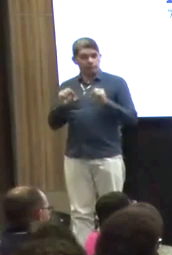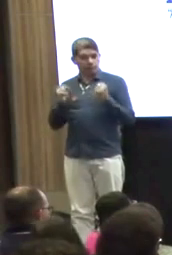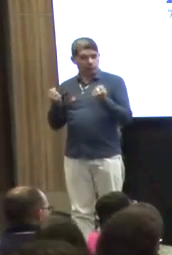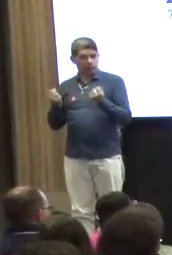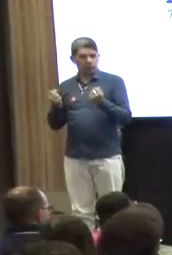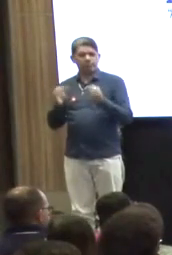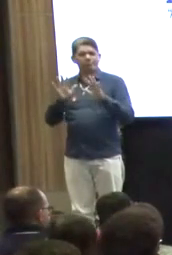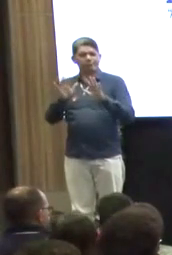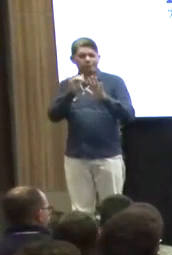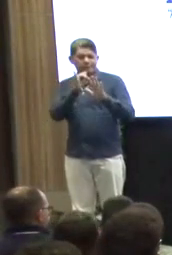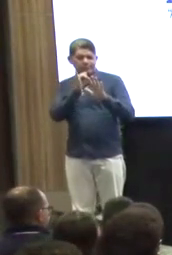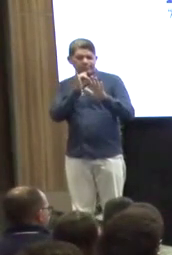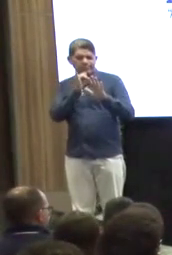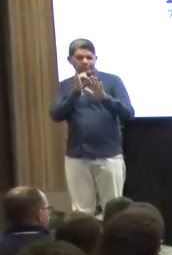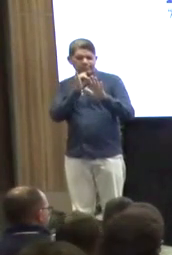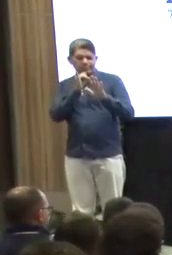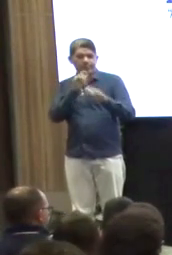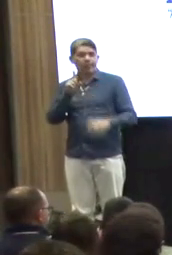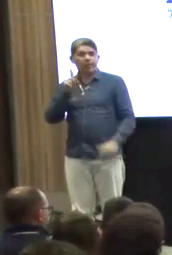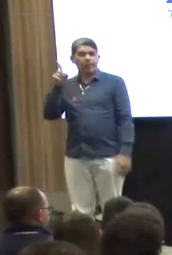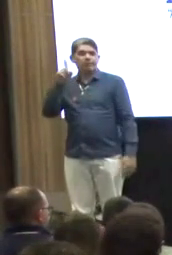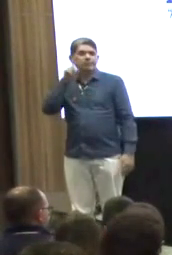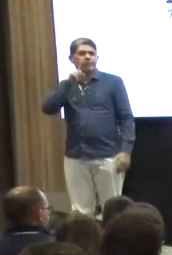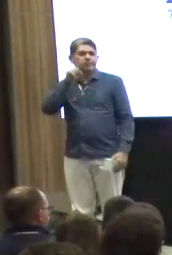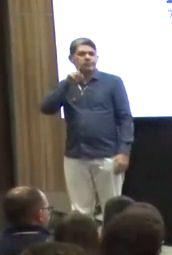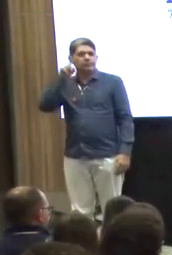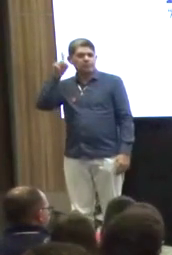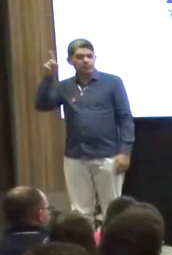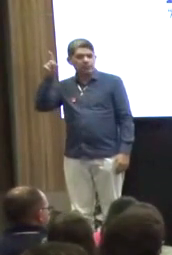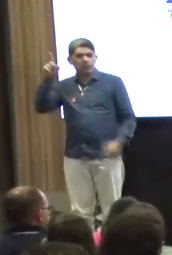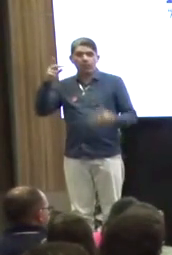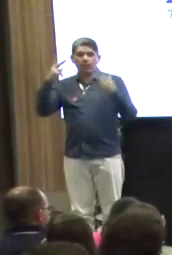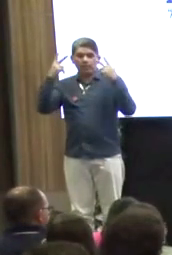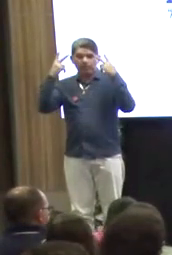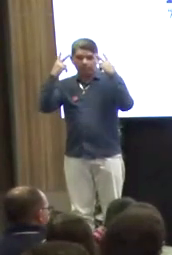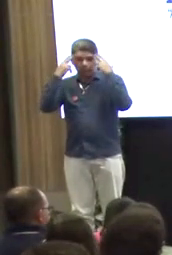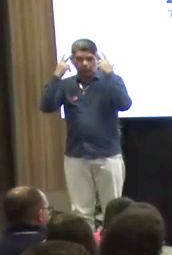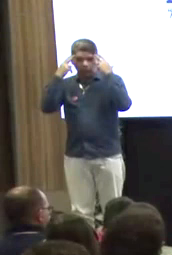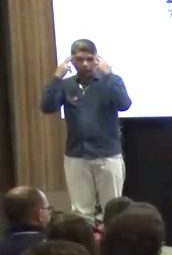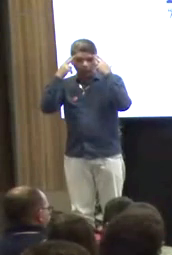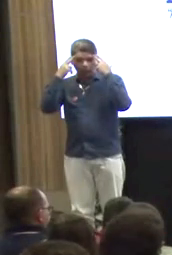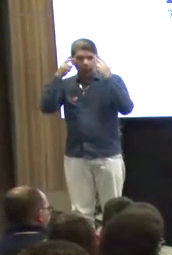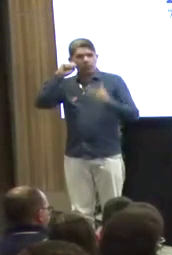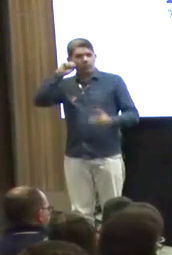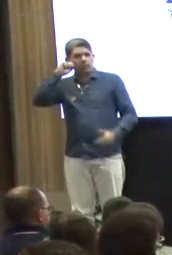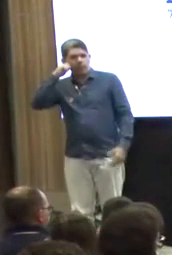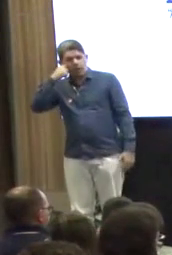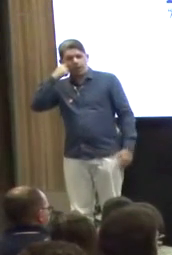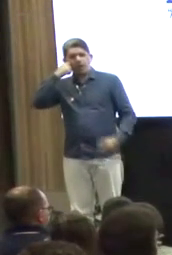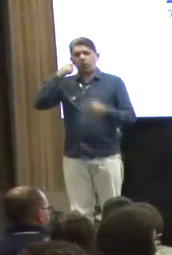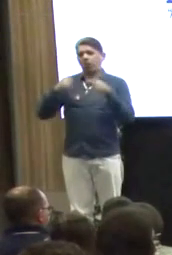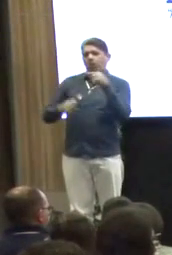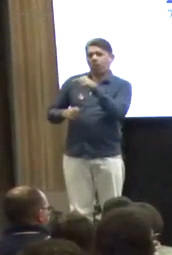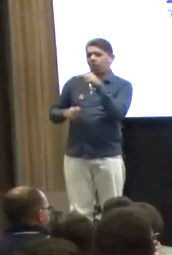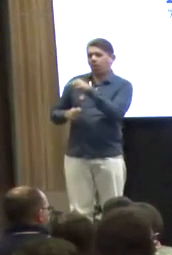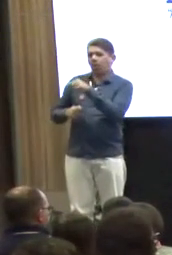bem fáceis. Nos Estados Unidos, o que era naturalizado? Que os homens negros são viris, né, violentos e